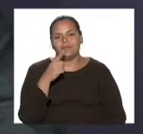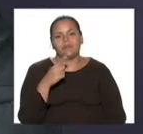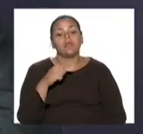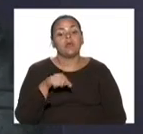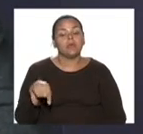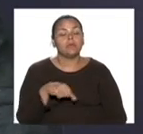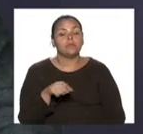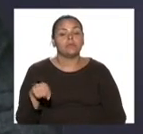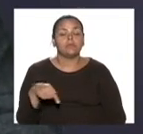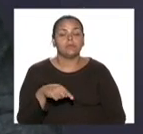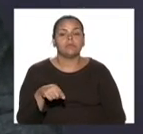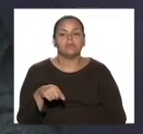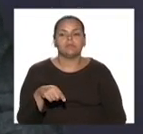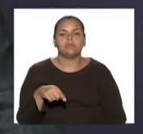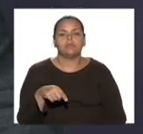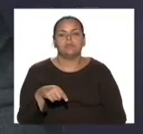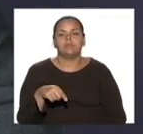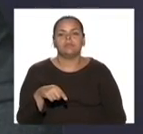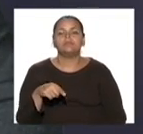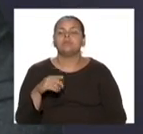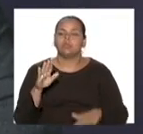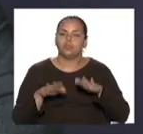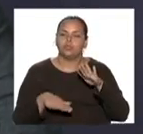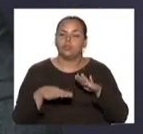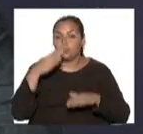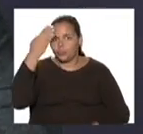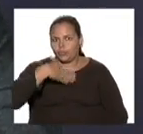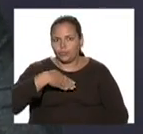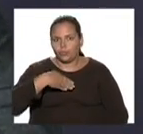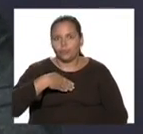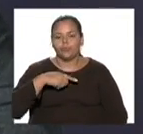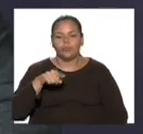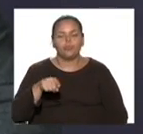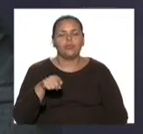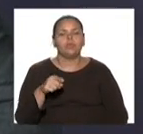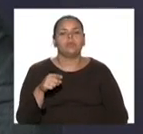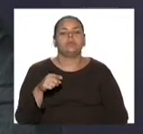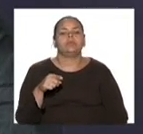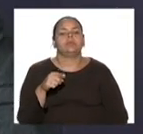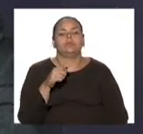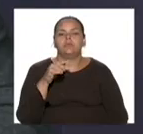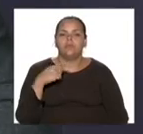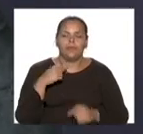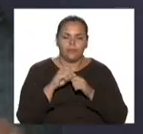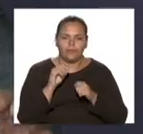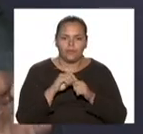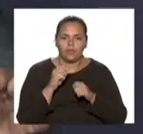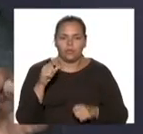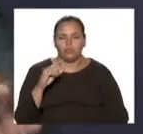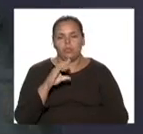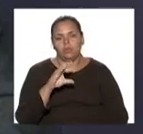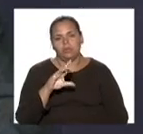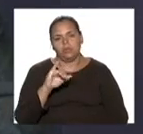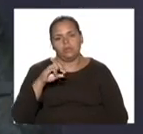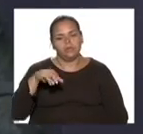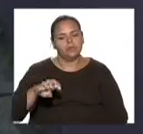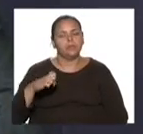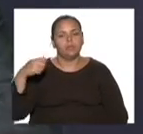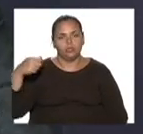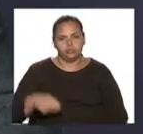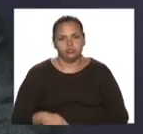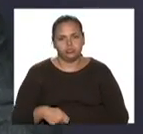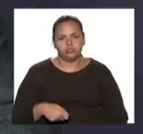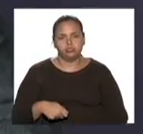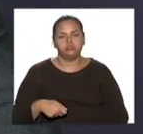E a gente já é provado que quando você faz com que um crime ele